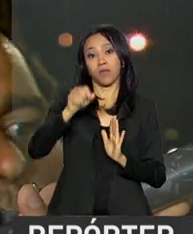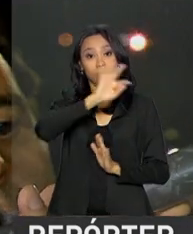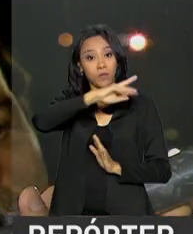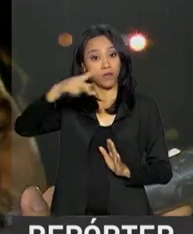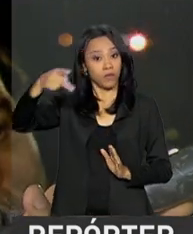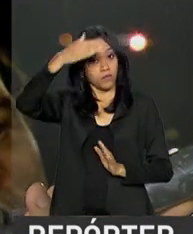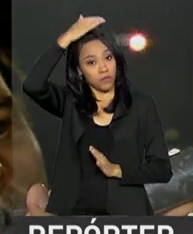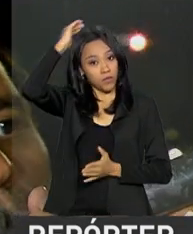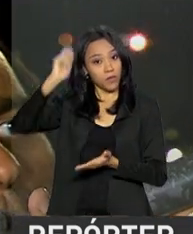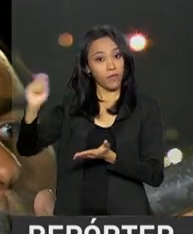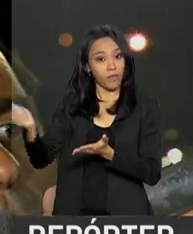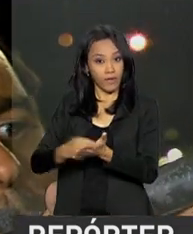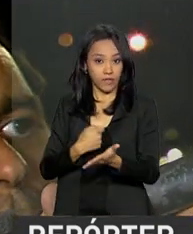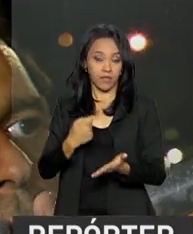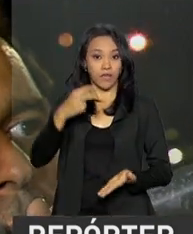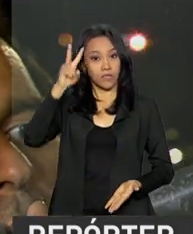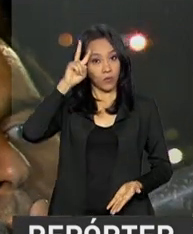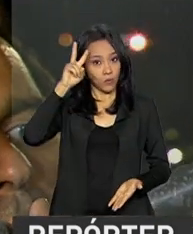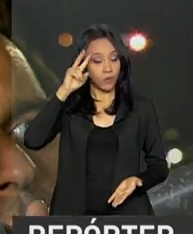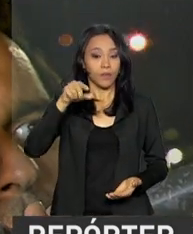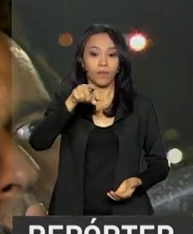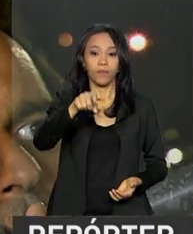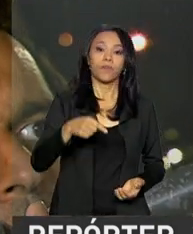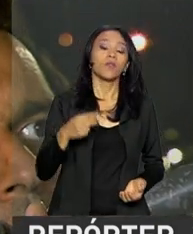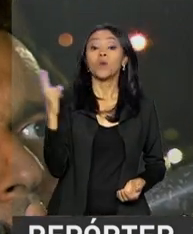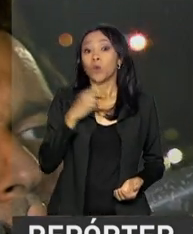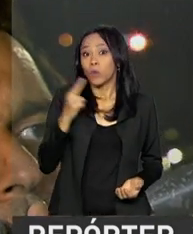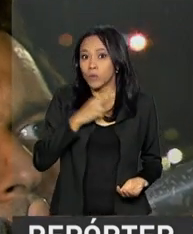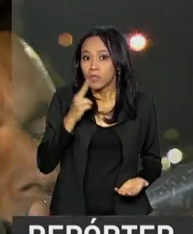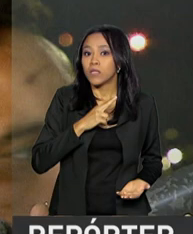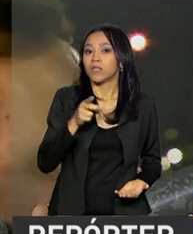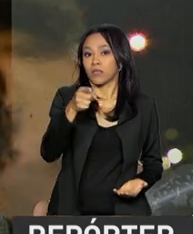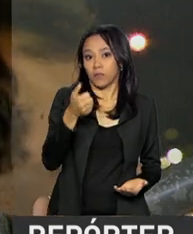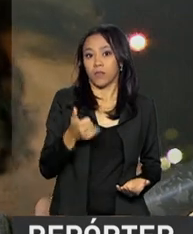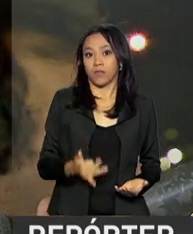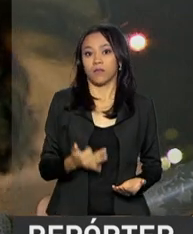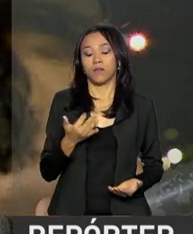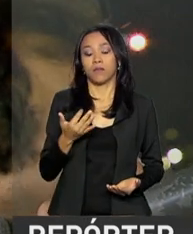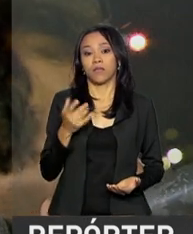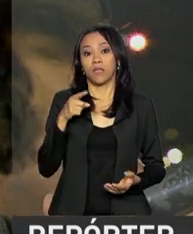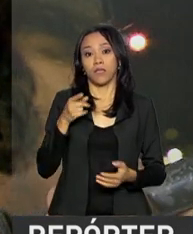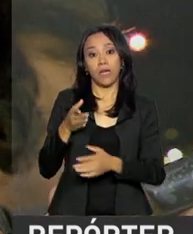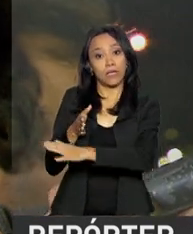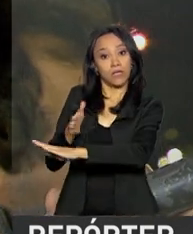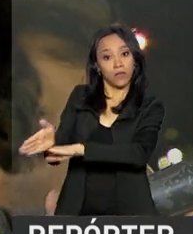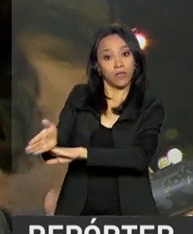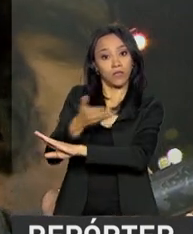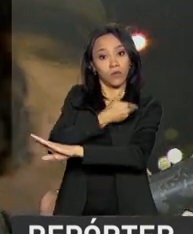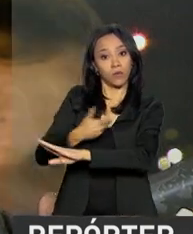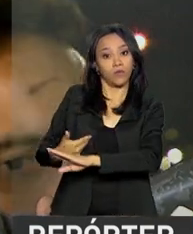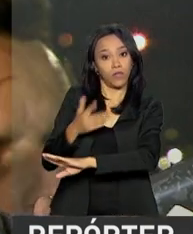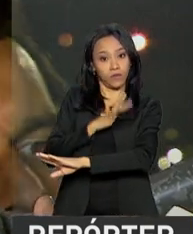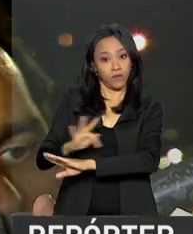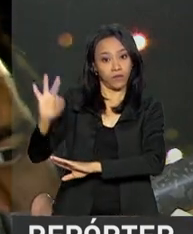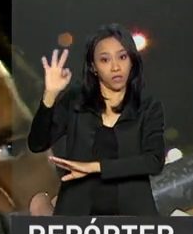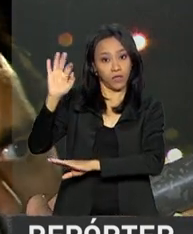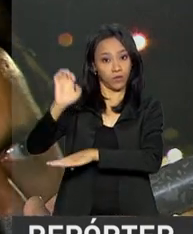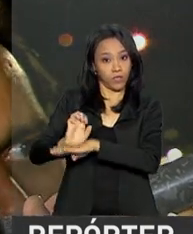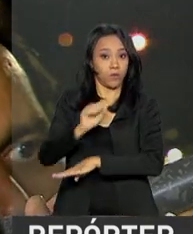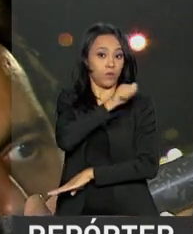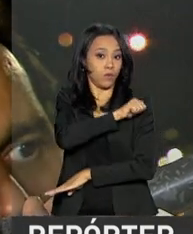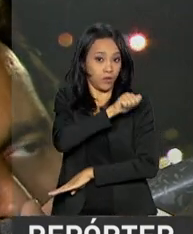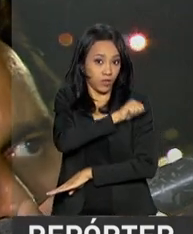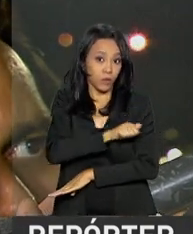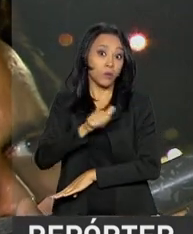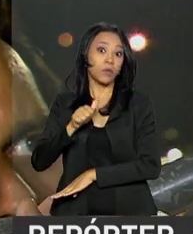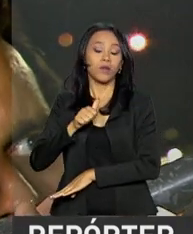segunda-feira relevância e urgência fala por si mesmos a intervenção federal no rio de janeiro tornou